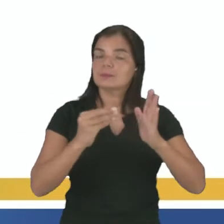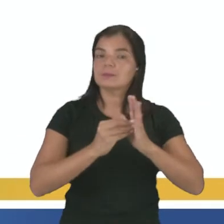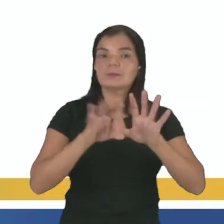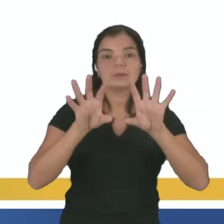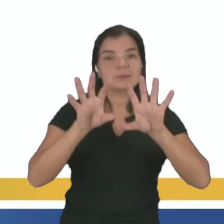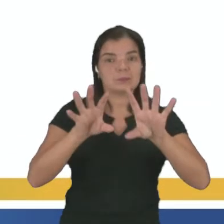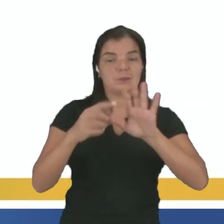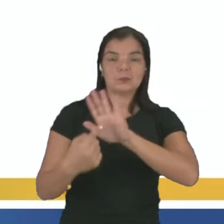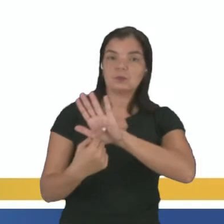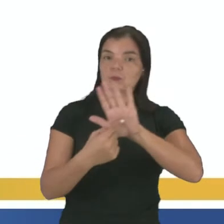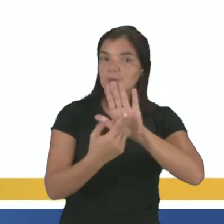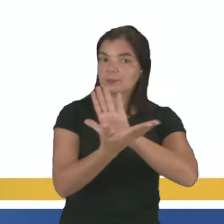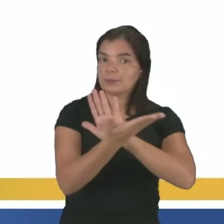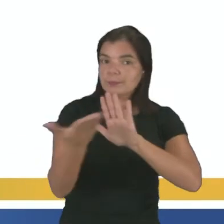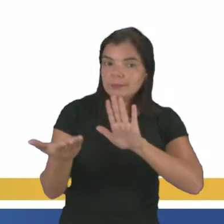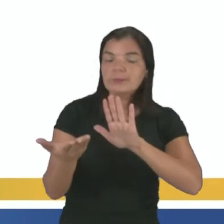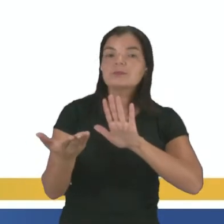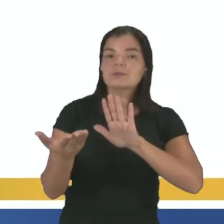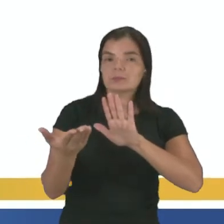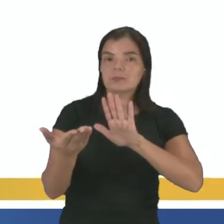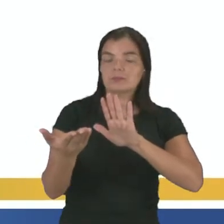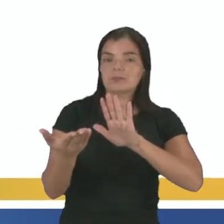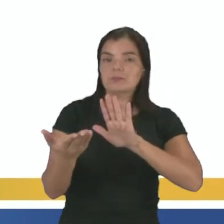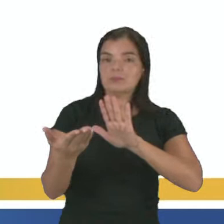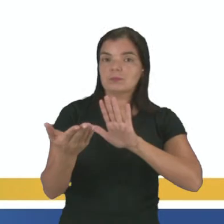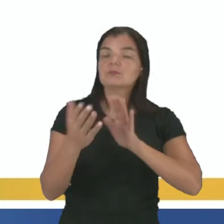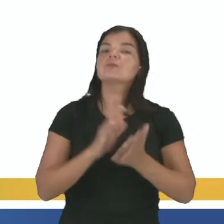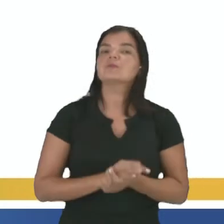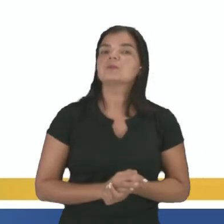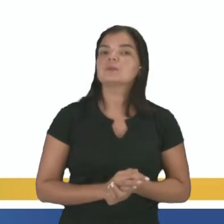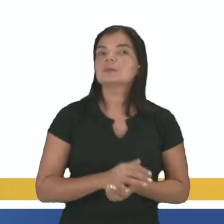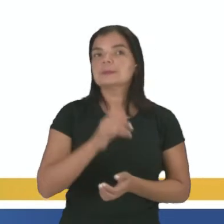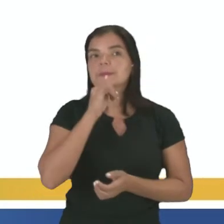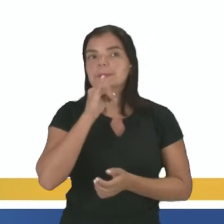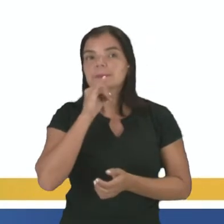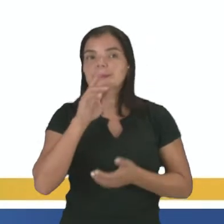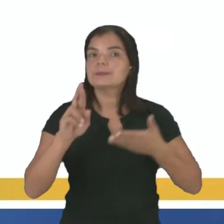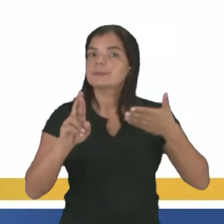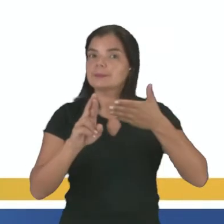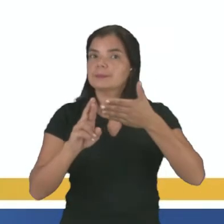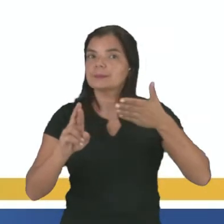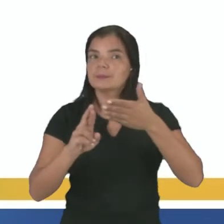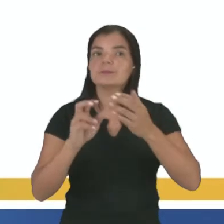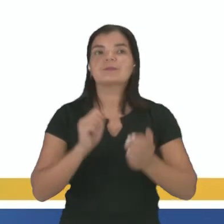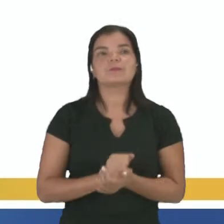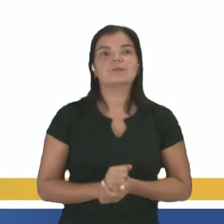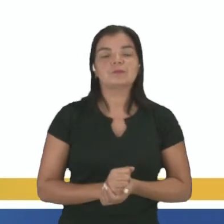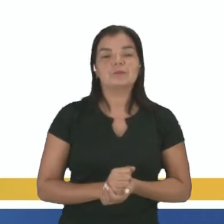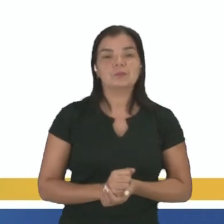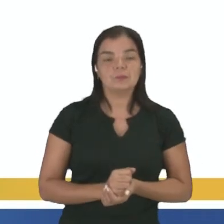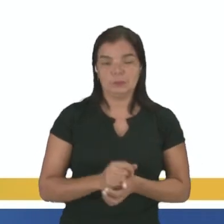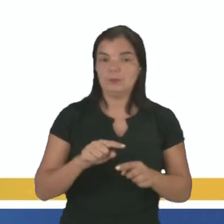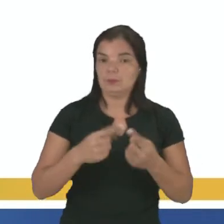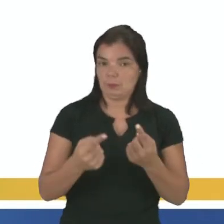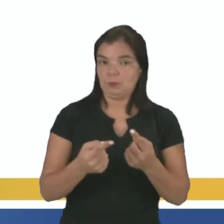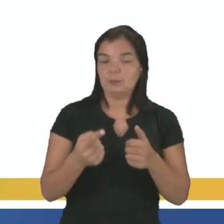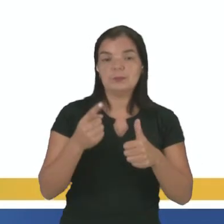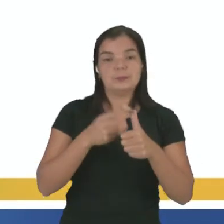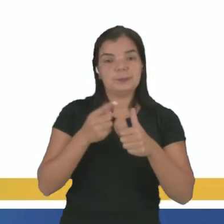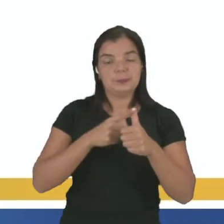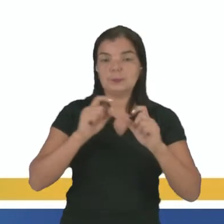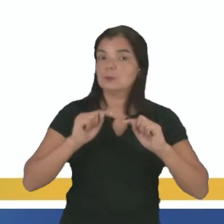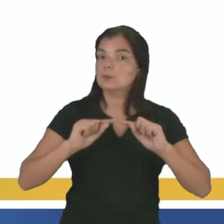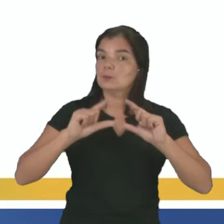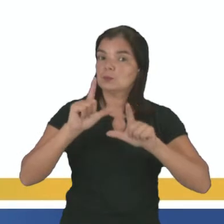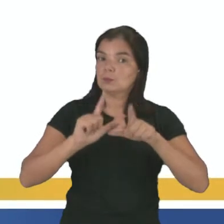dessa forma que eu estou apresentando para você aqui as citações, no caso as referências. O sobrenome em caixa